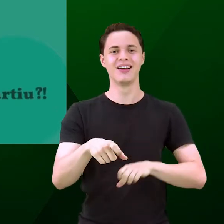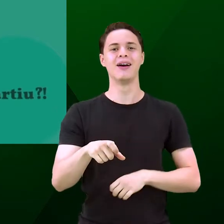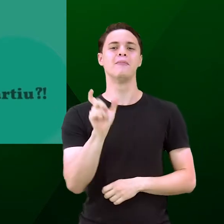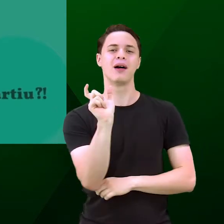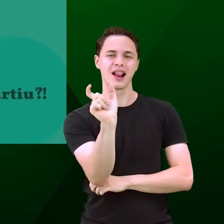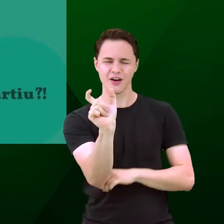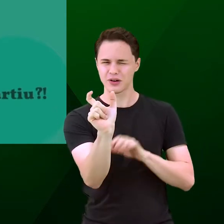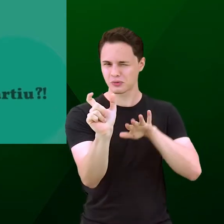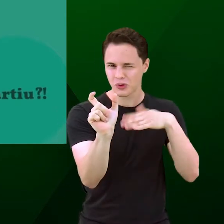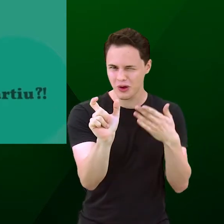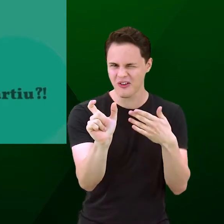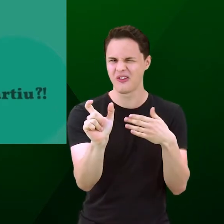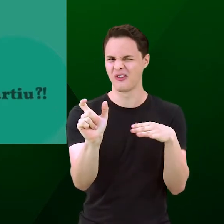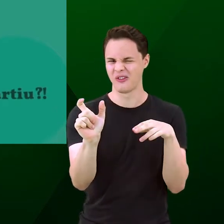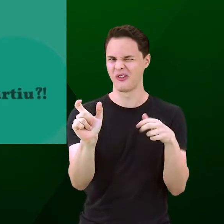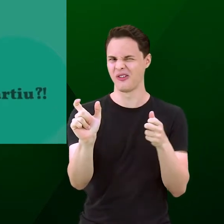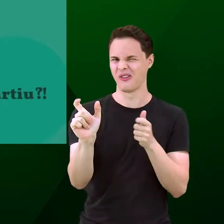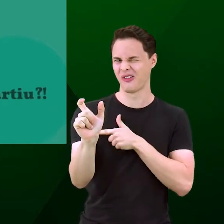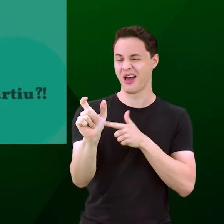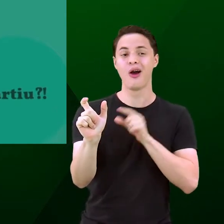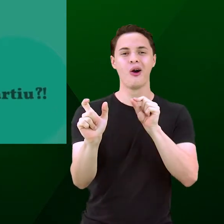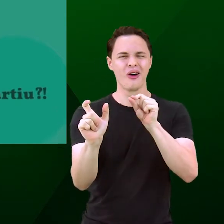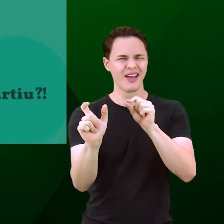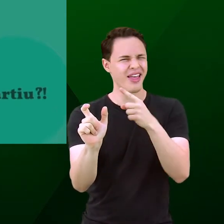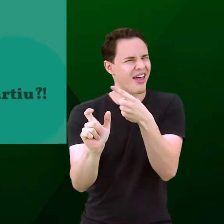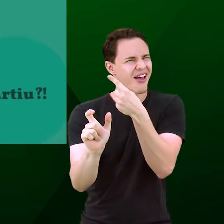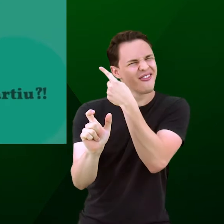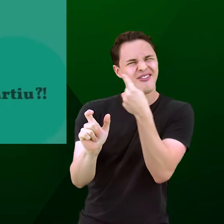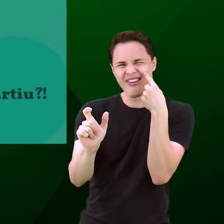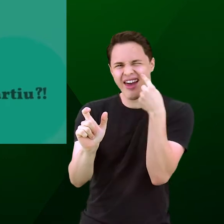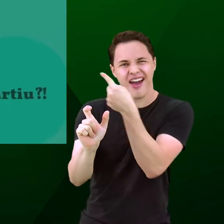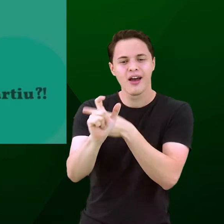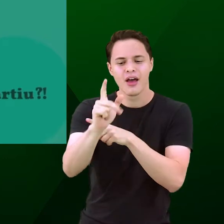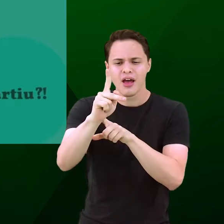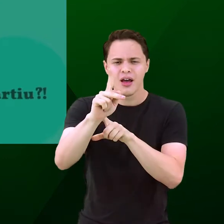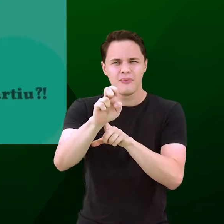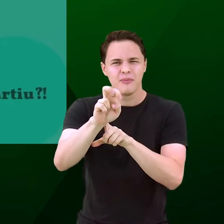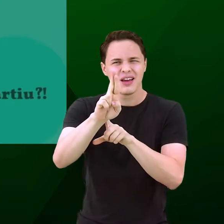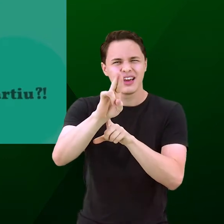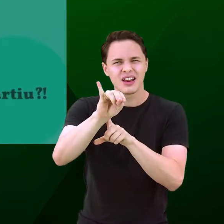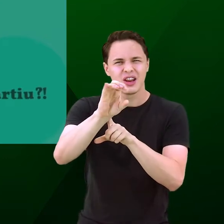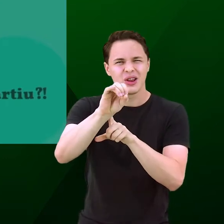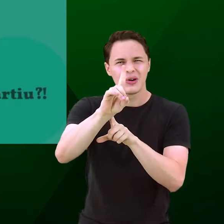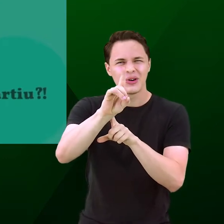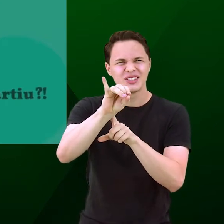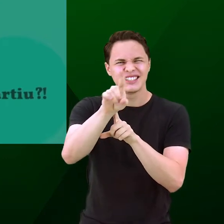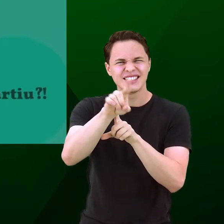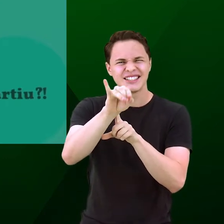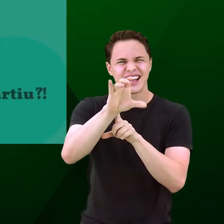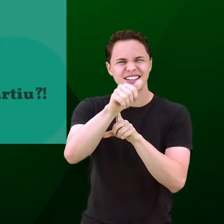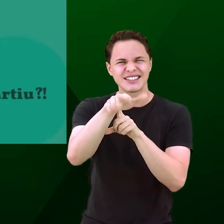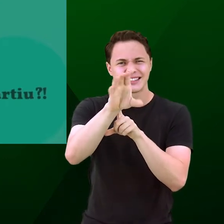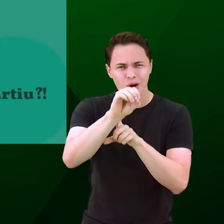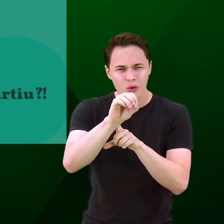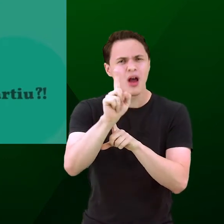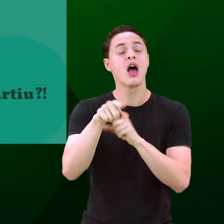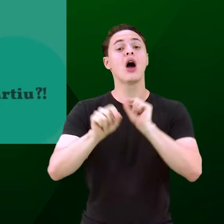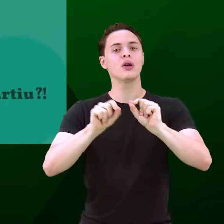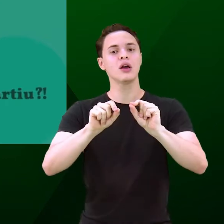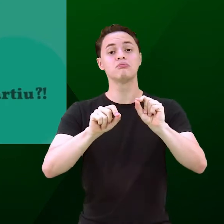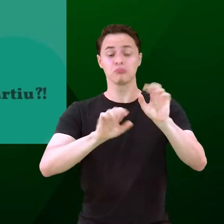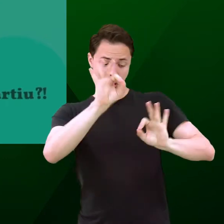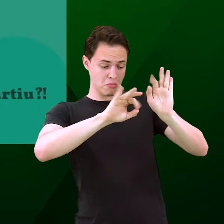computador, o IF me suga, os estudos me sugam, eu não consigo fazer nada, né? Quantos anos eu tenho, isso interfere, né? Assim